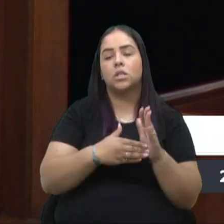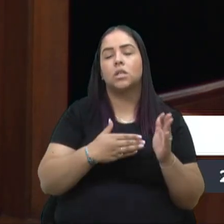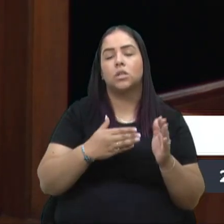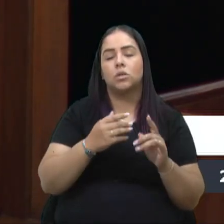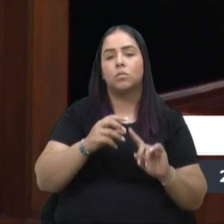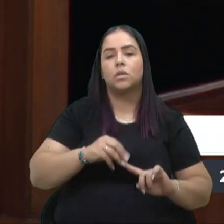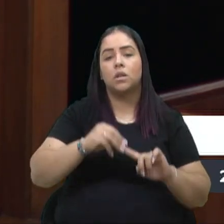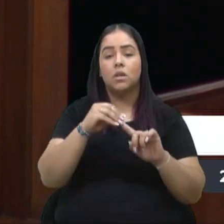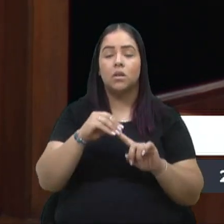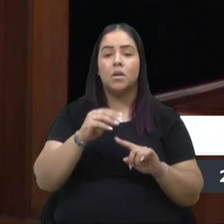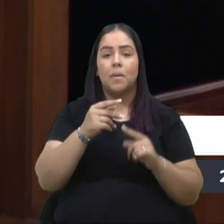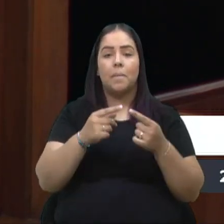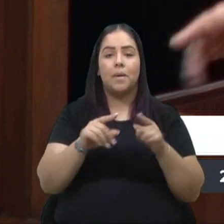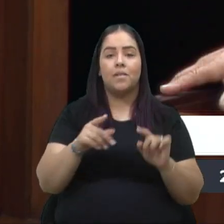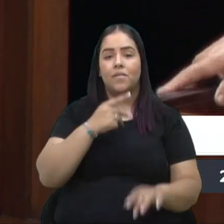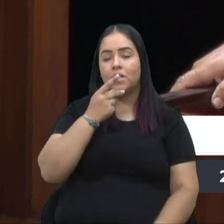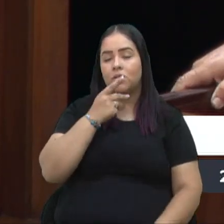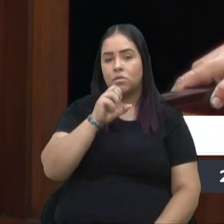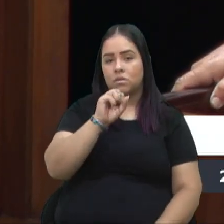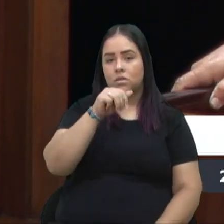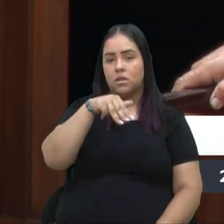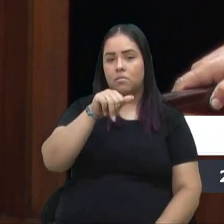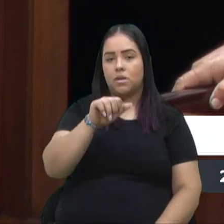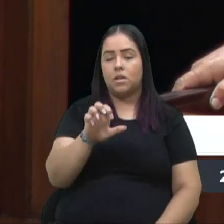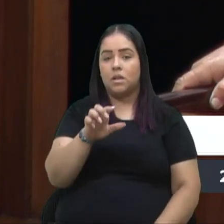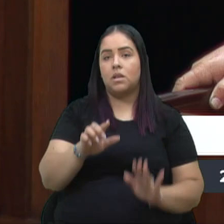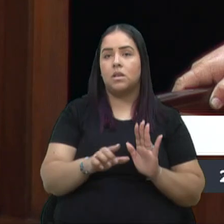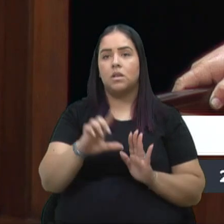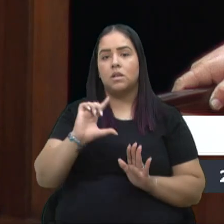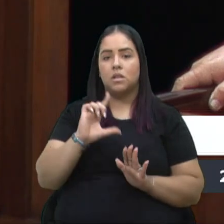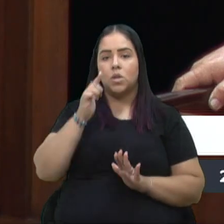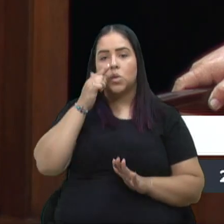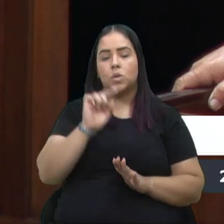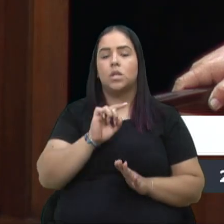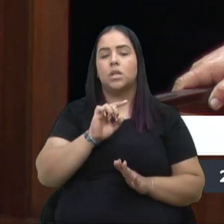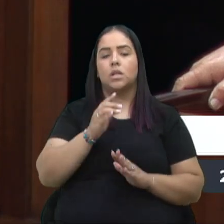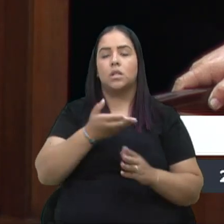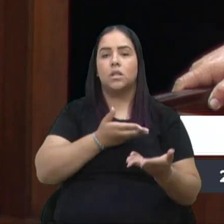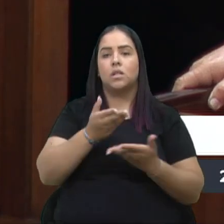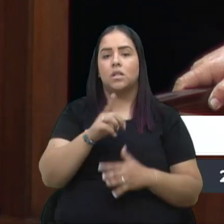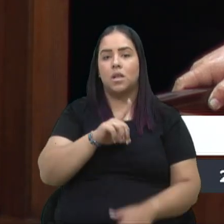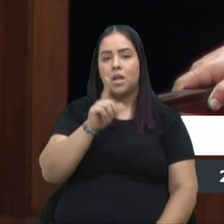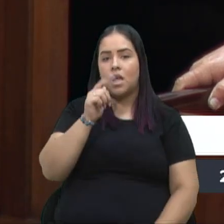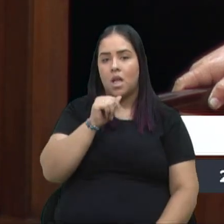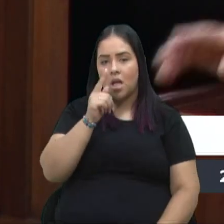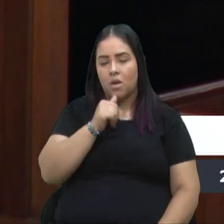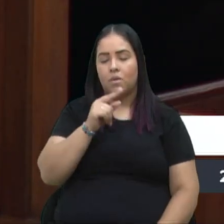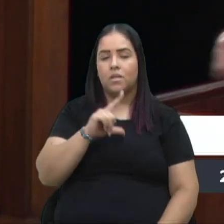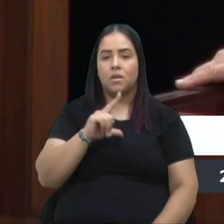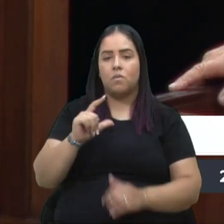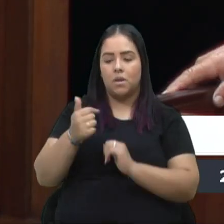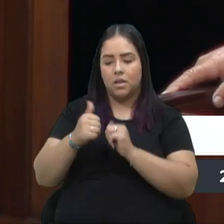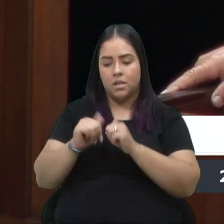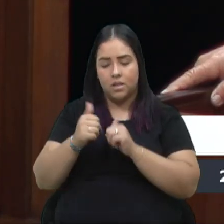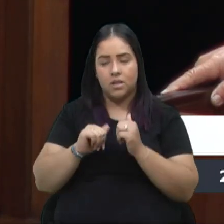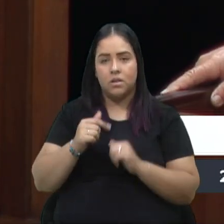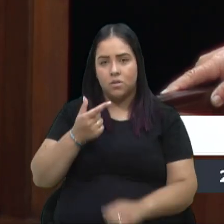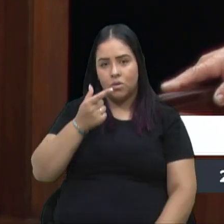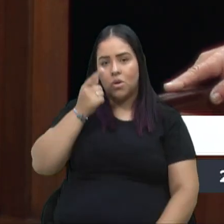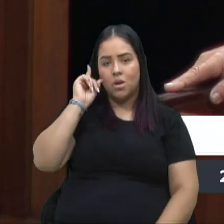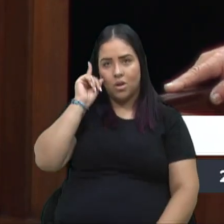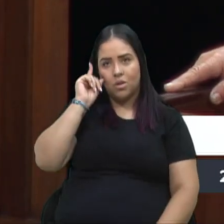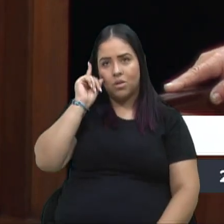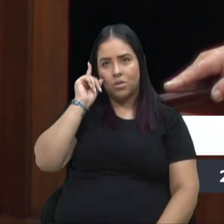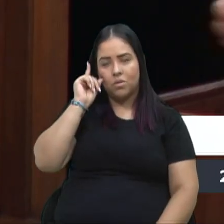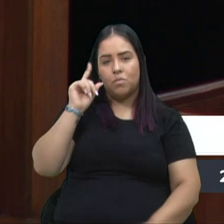Samae que muito antes disso tem condições de atender temos água temos água de qualidade ontem ou